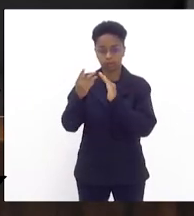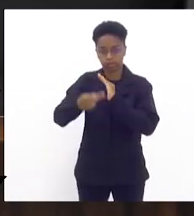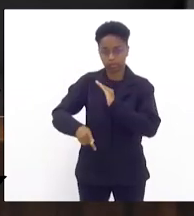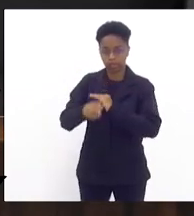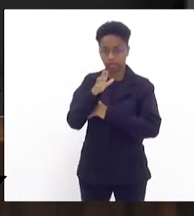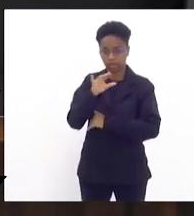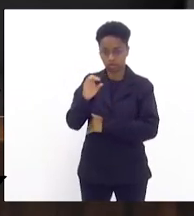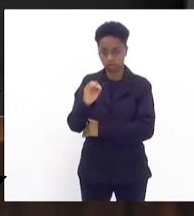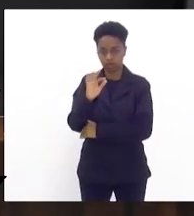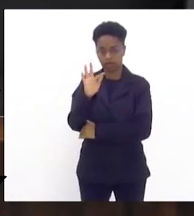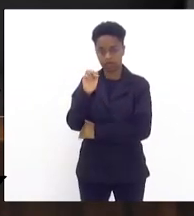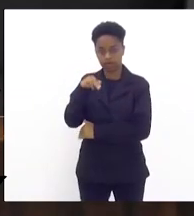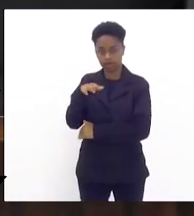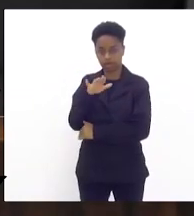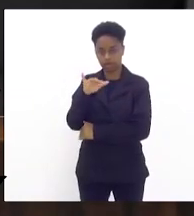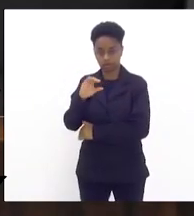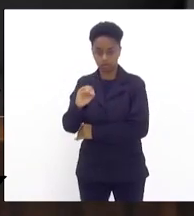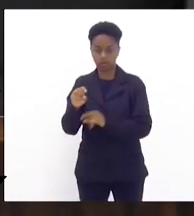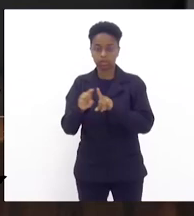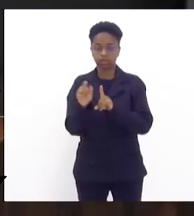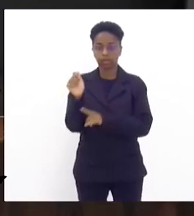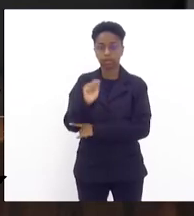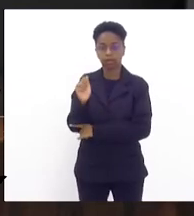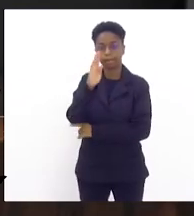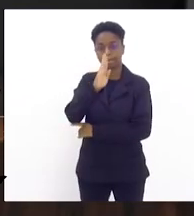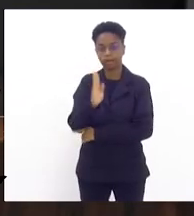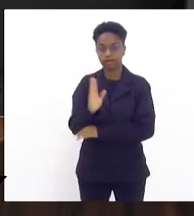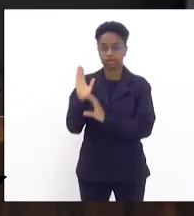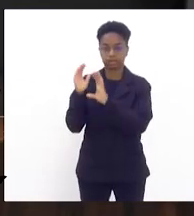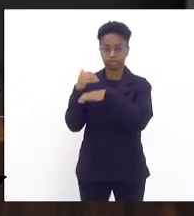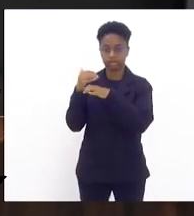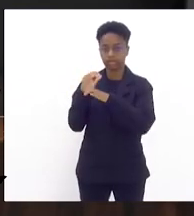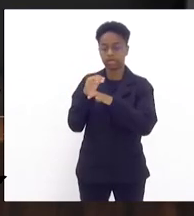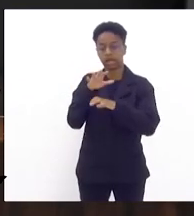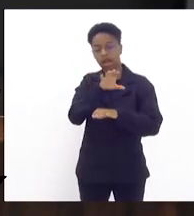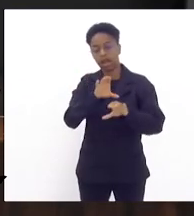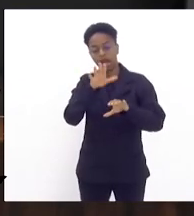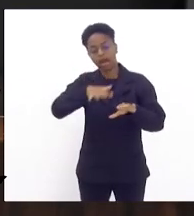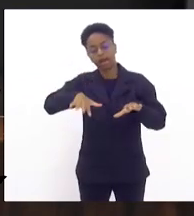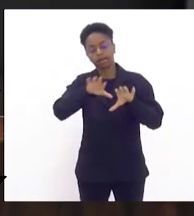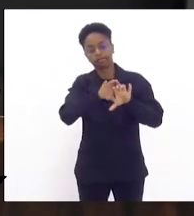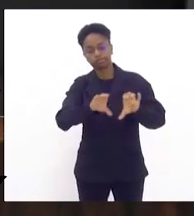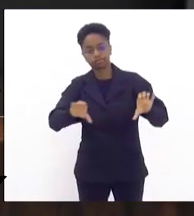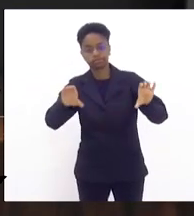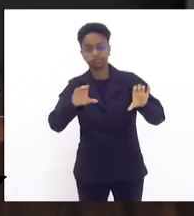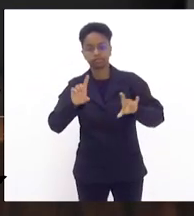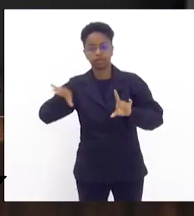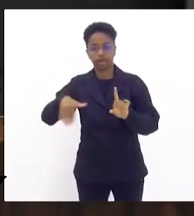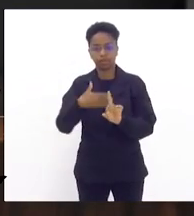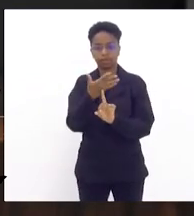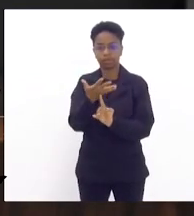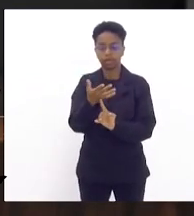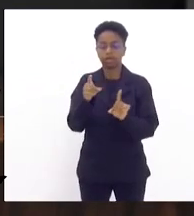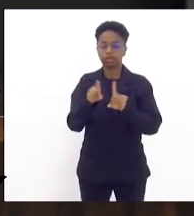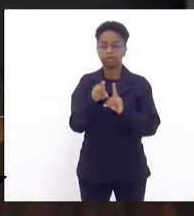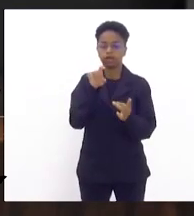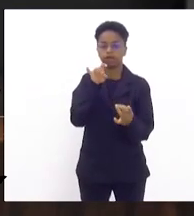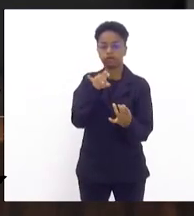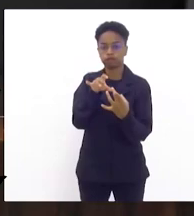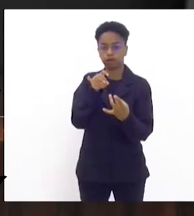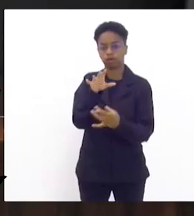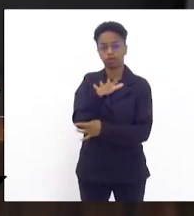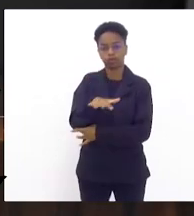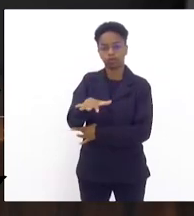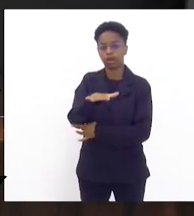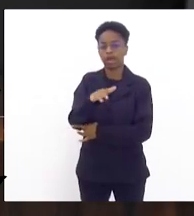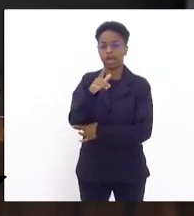FANRIO, Associação Brasileira de Engenharia Sanitária e Ambiental, Fórum Fluminense de Comitês e Bacias